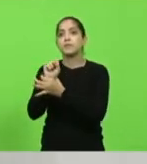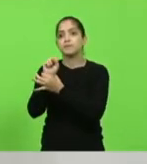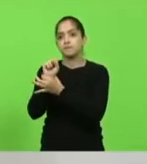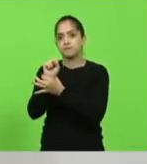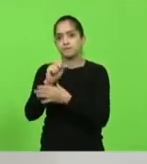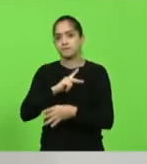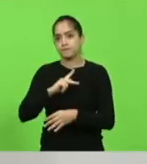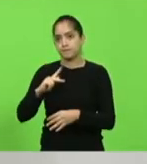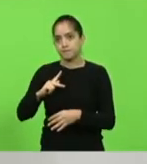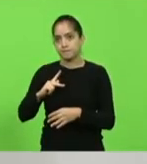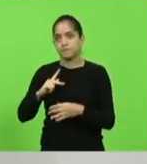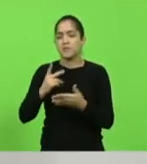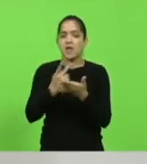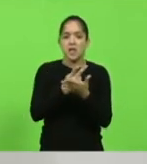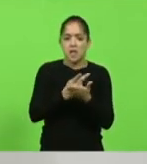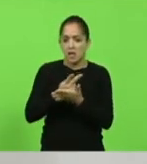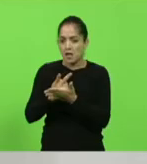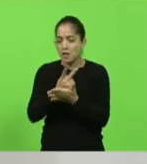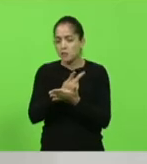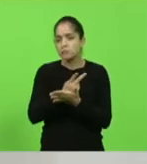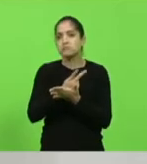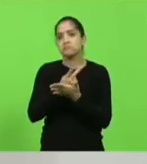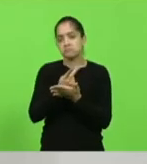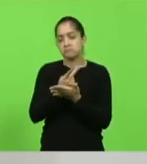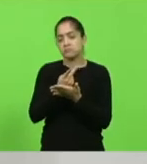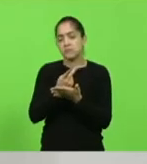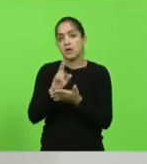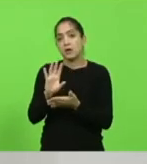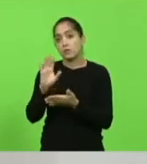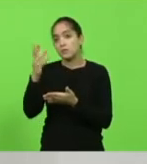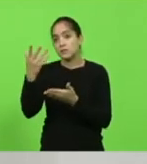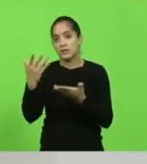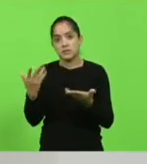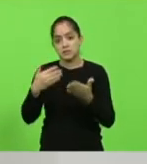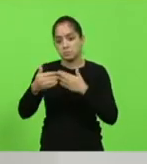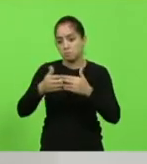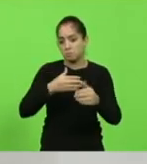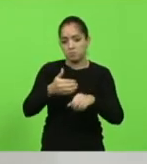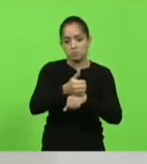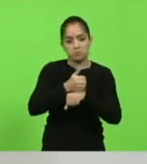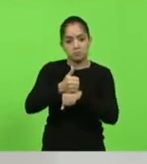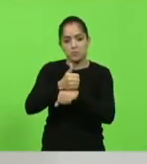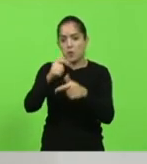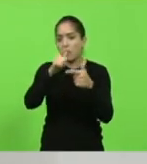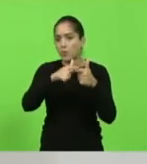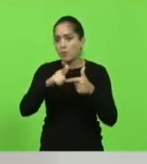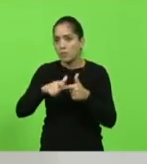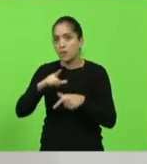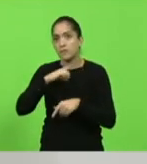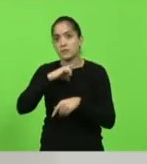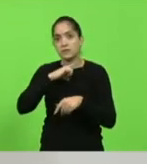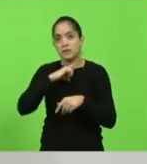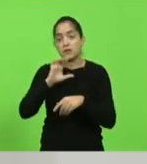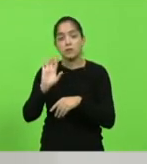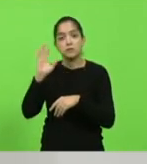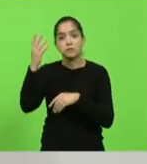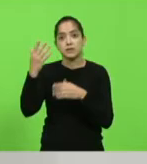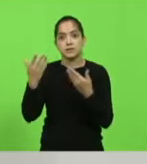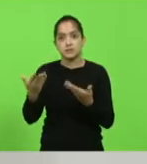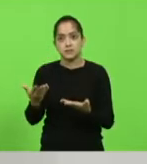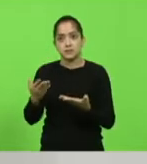Pública erros ocorrem todas as profissões problemas tem todas as profissões E isso acontece